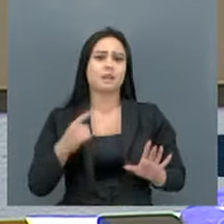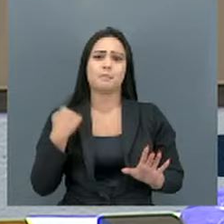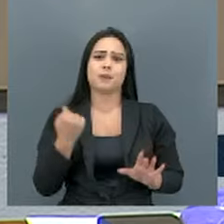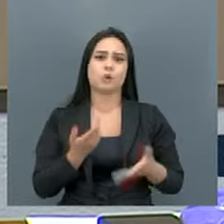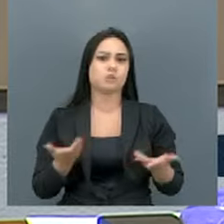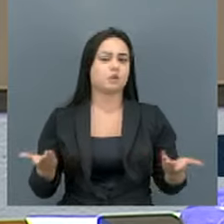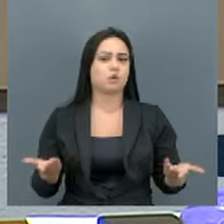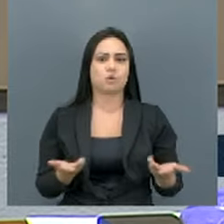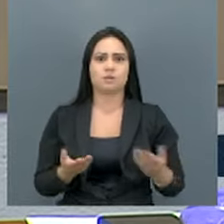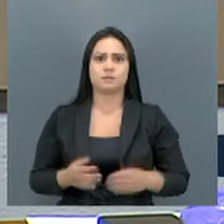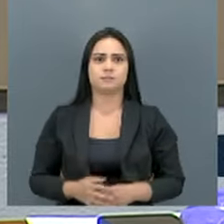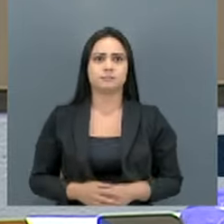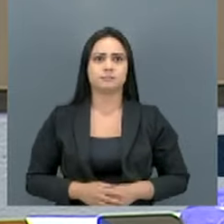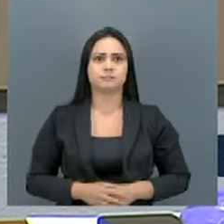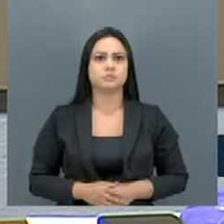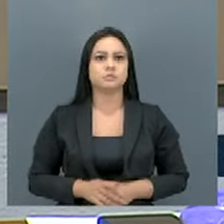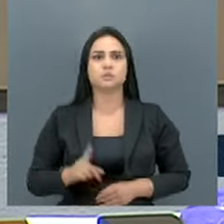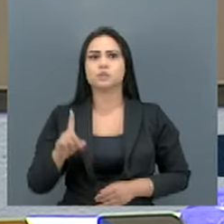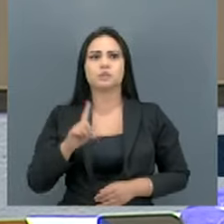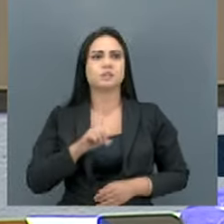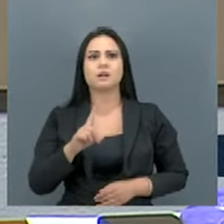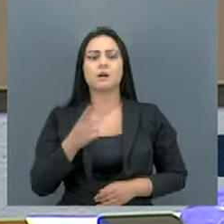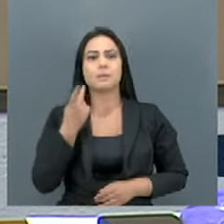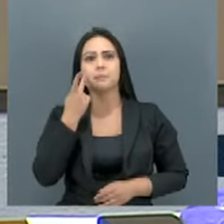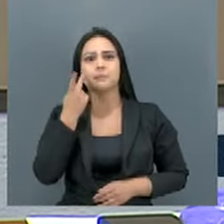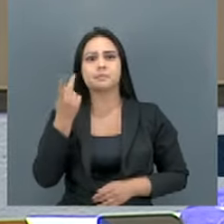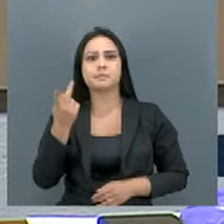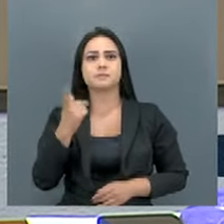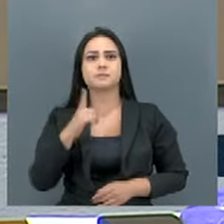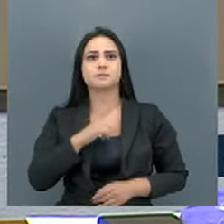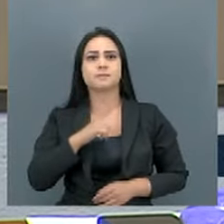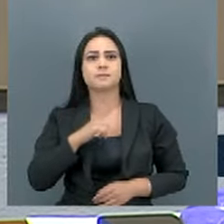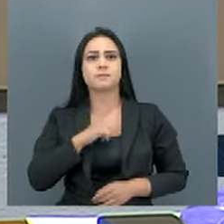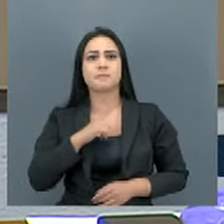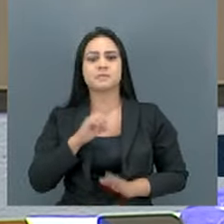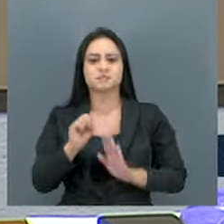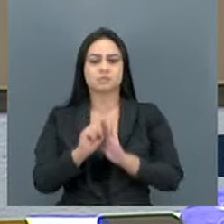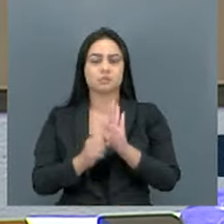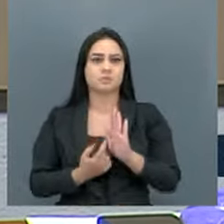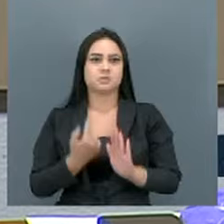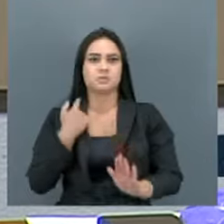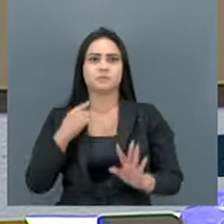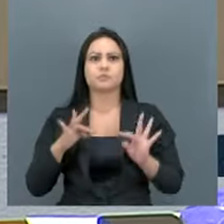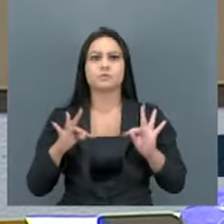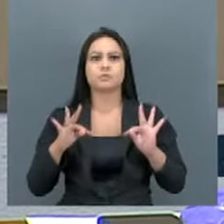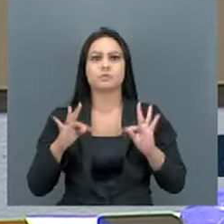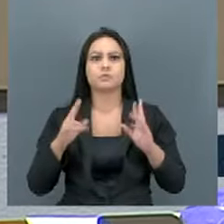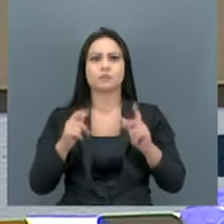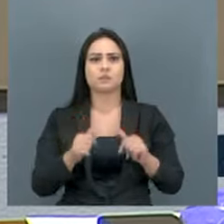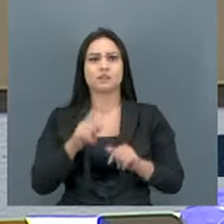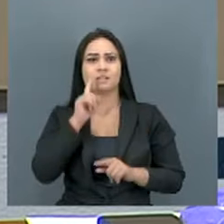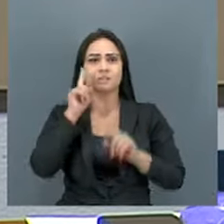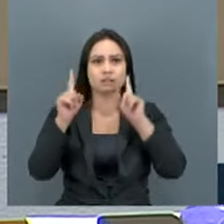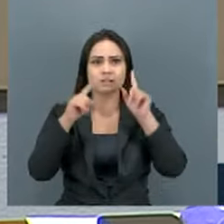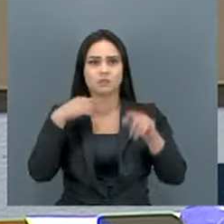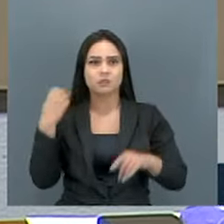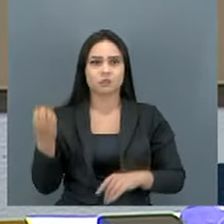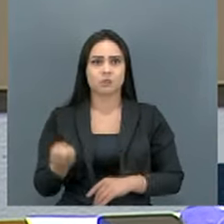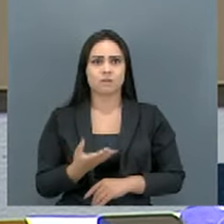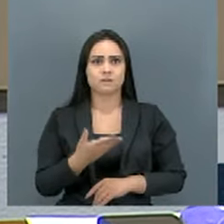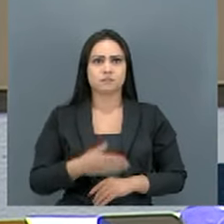agora. Não é para a século passado. Todas as ideias novas.